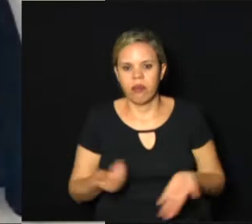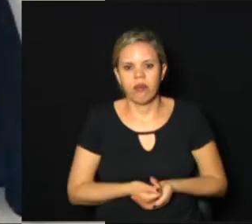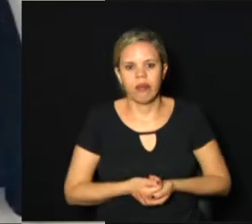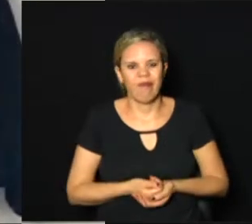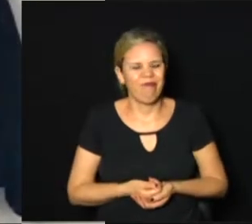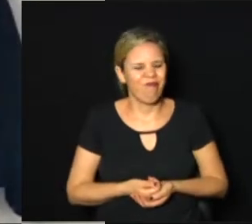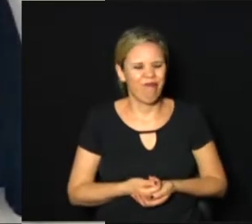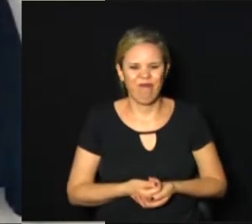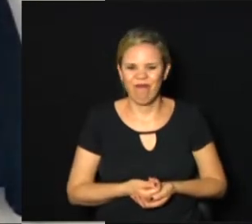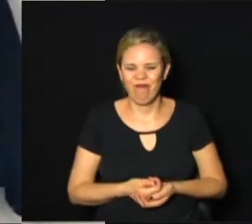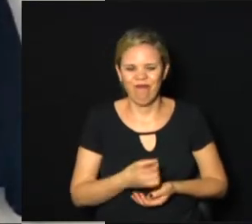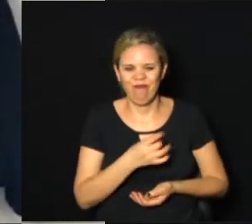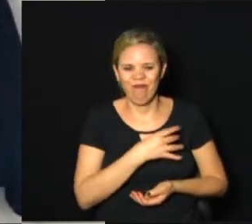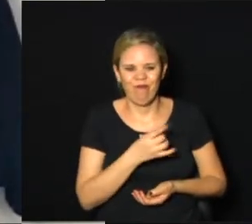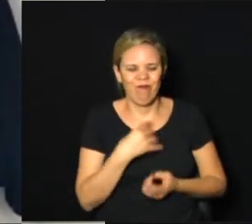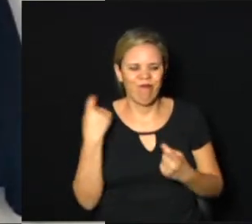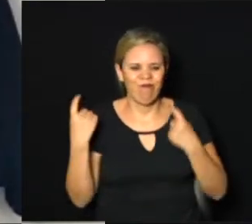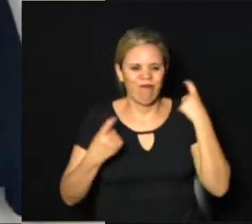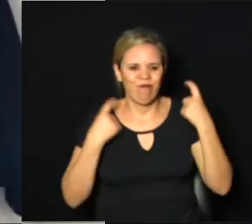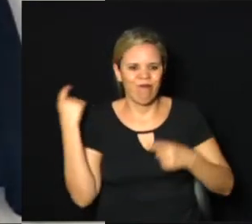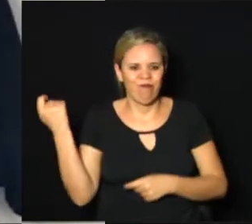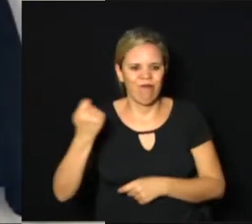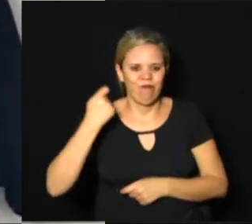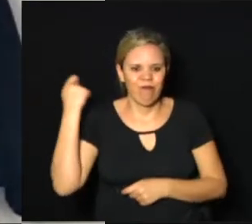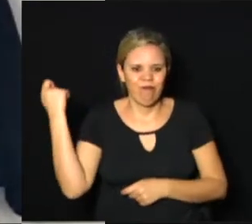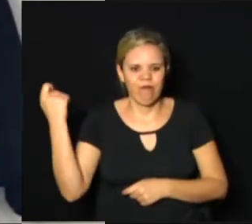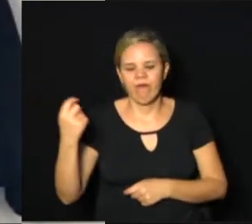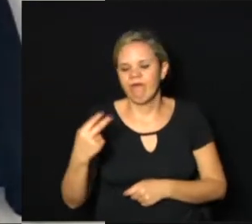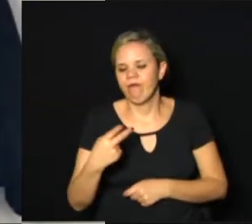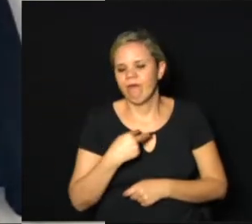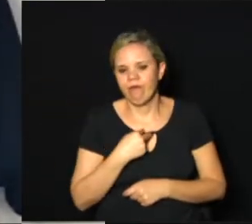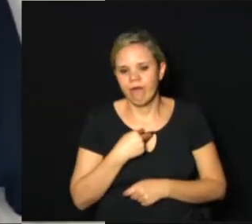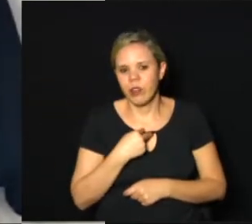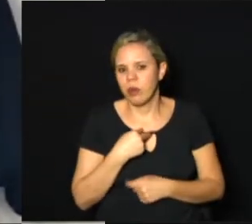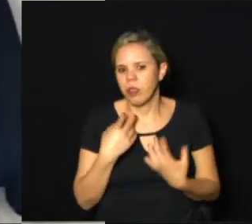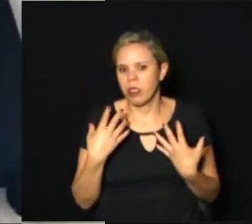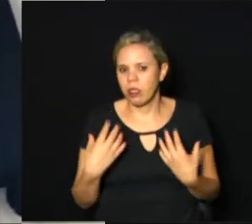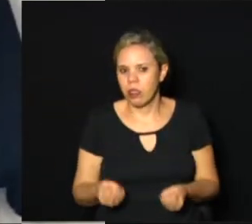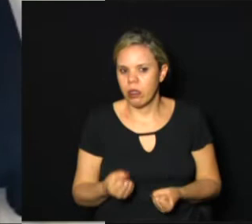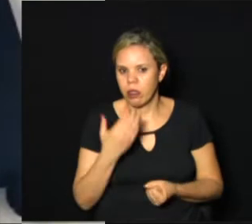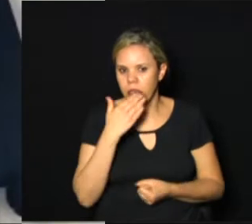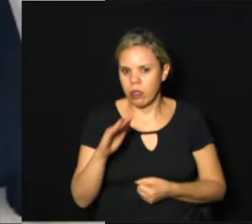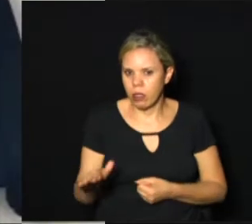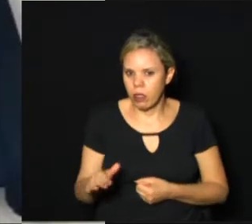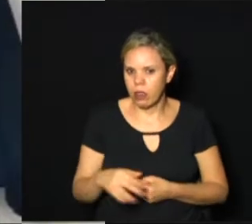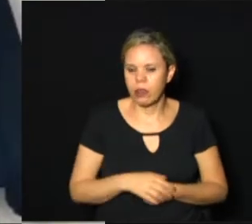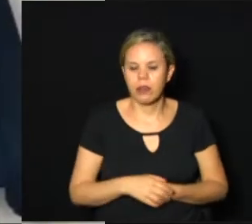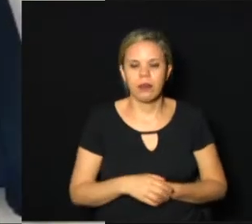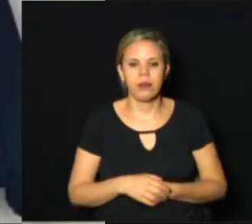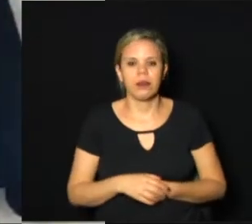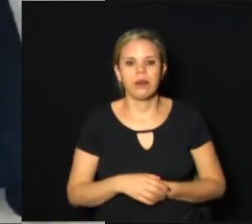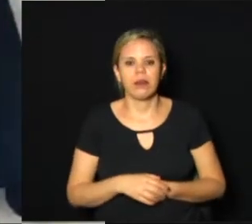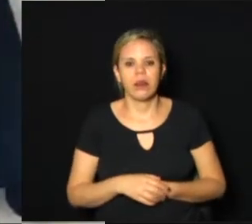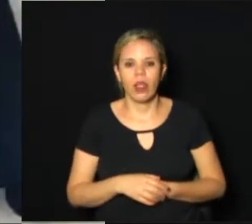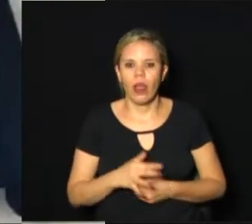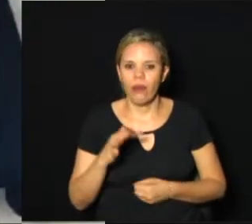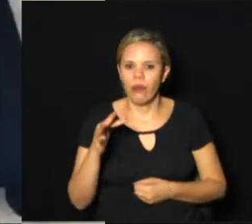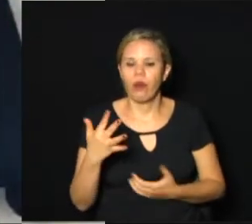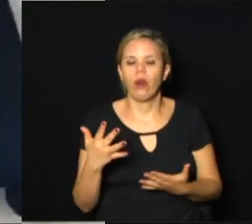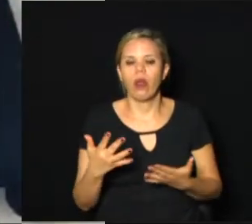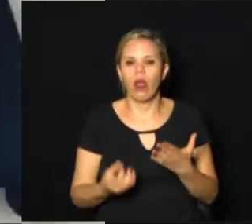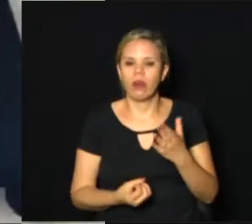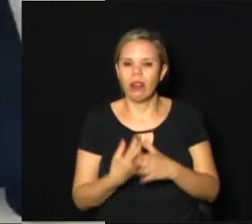é uma temeridade, é uma situação gravíssima, né? Nós não podemos permitir que as nossas crianças, que é um segmento